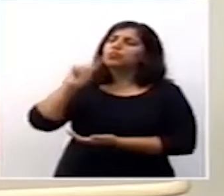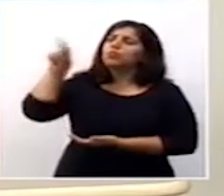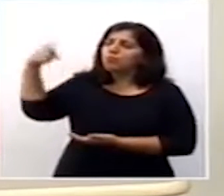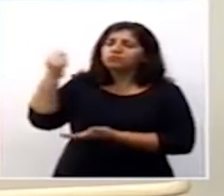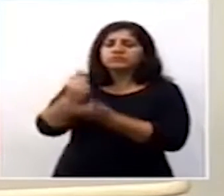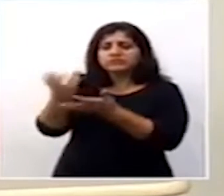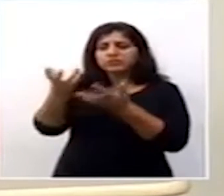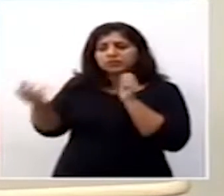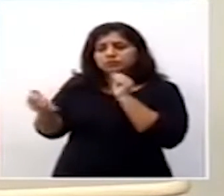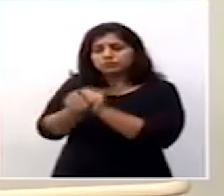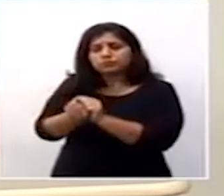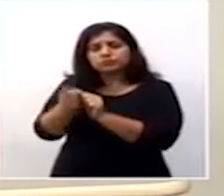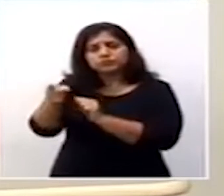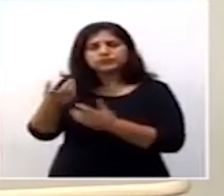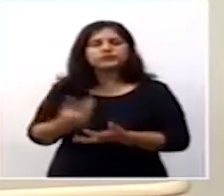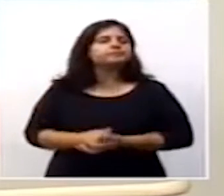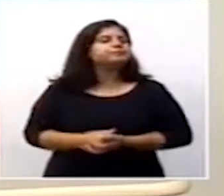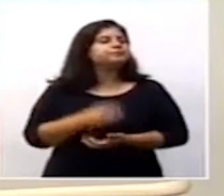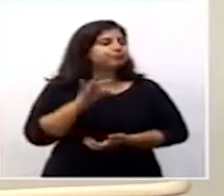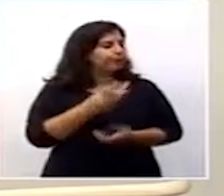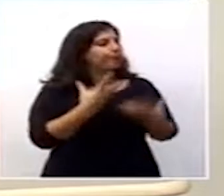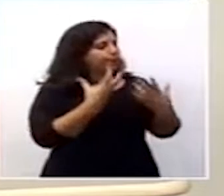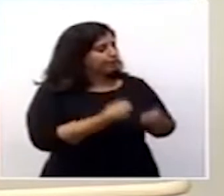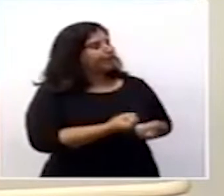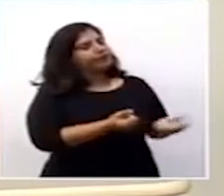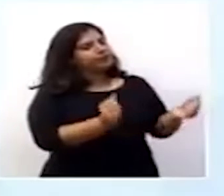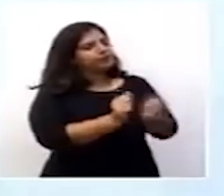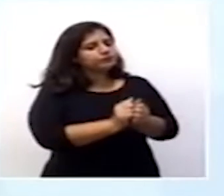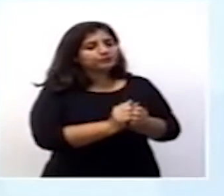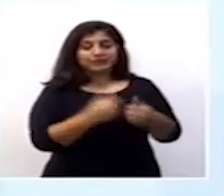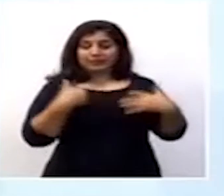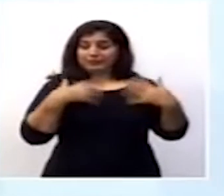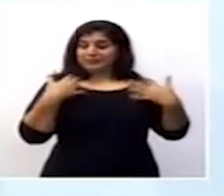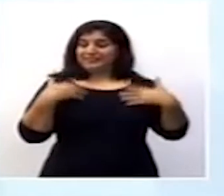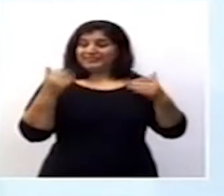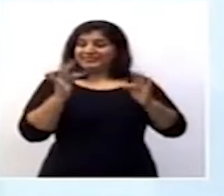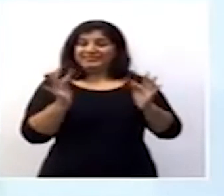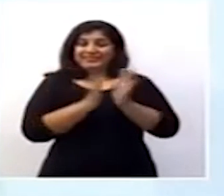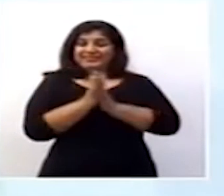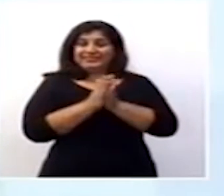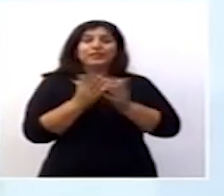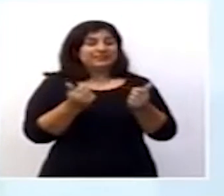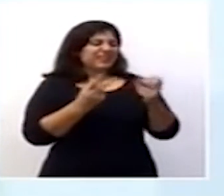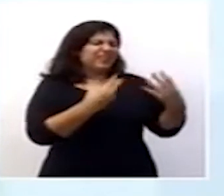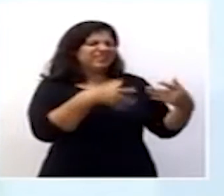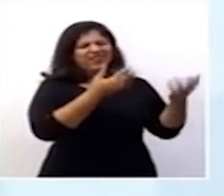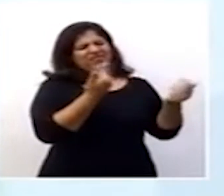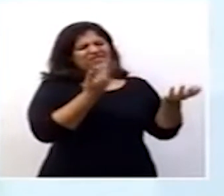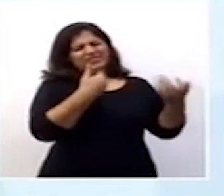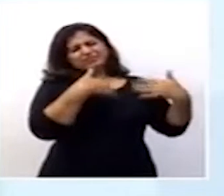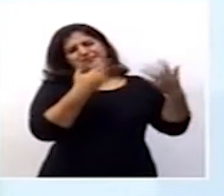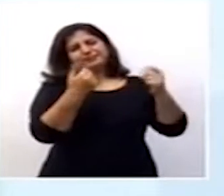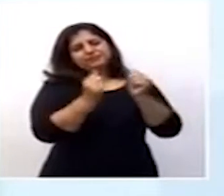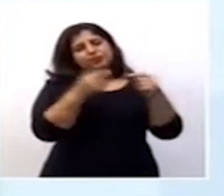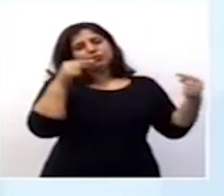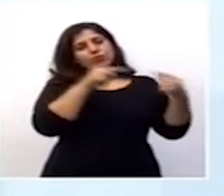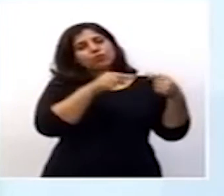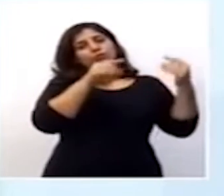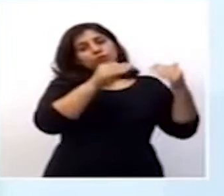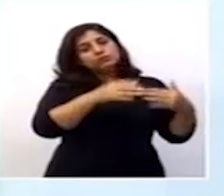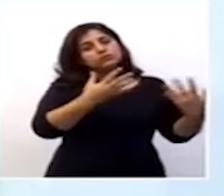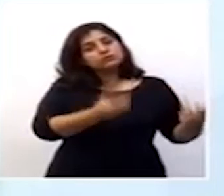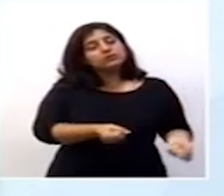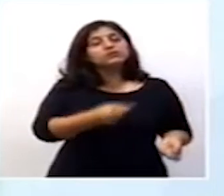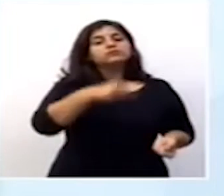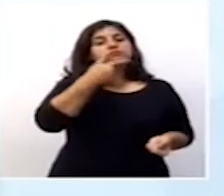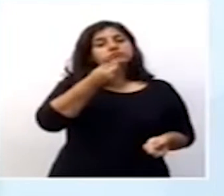próxima caçada. O Tonho concordou, porque ele estava tão contente que ele nem percebeu. Ele simplesmente concordou